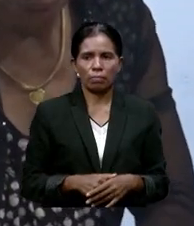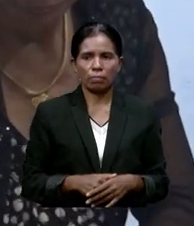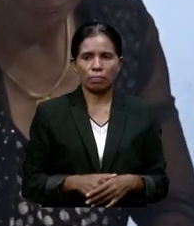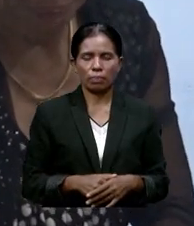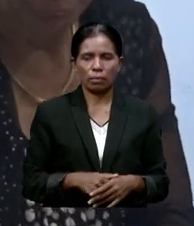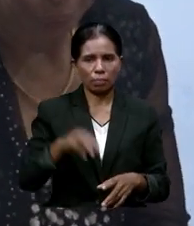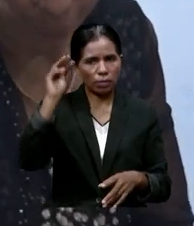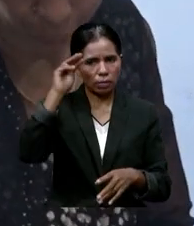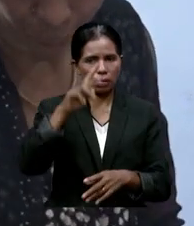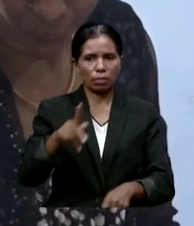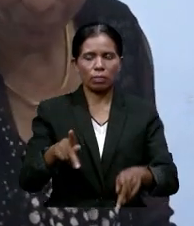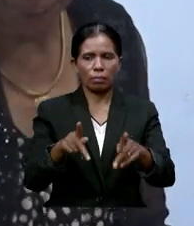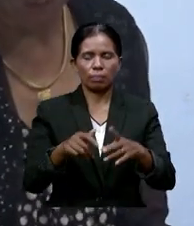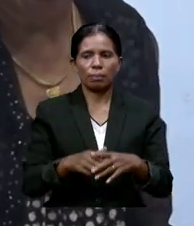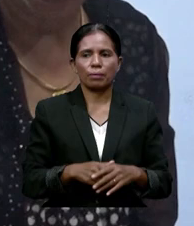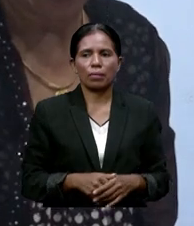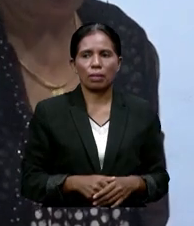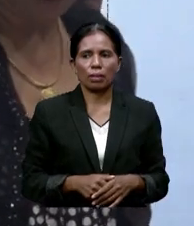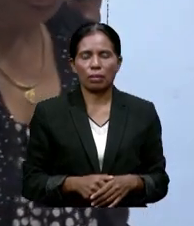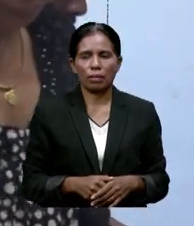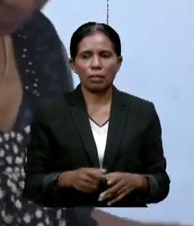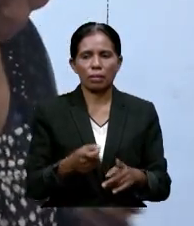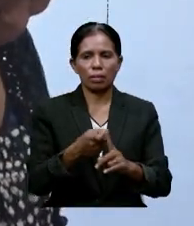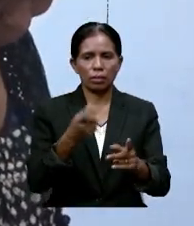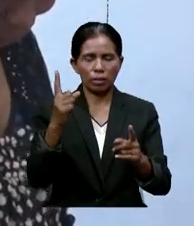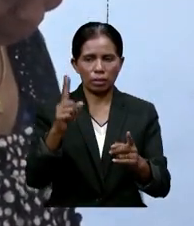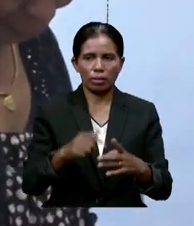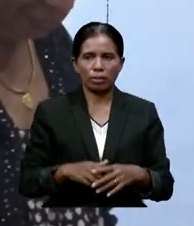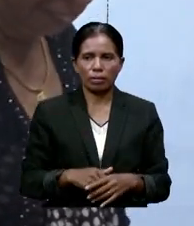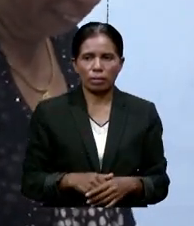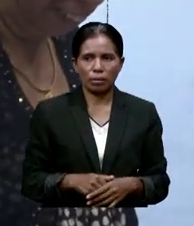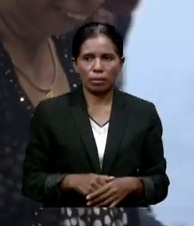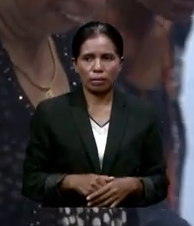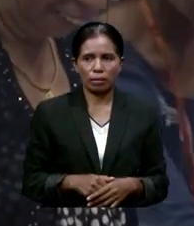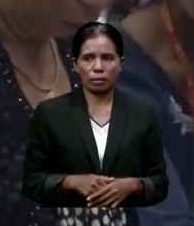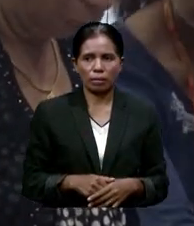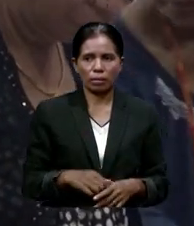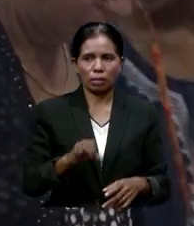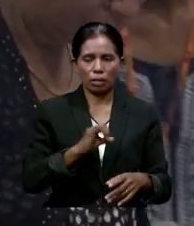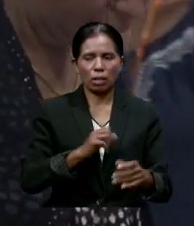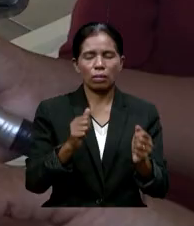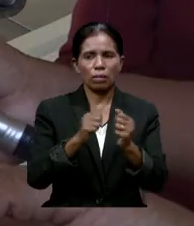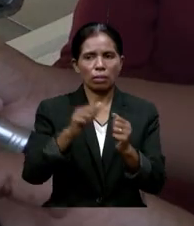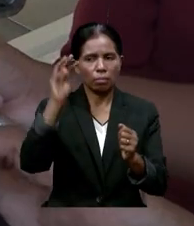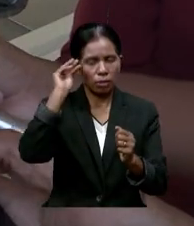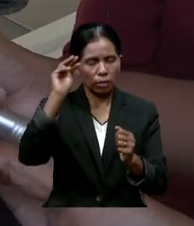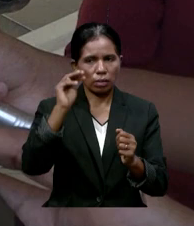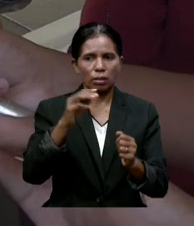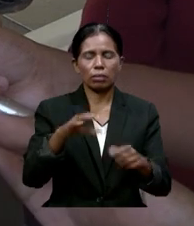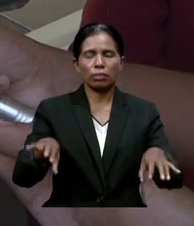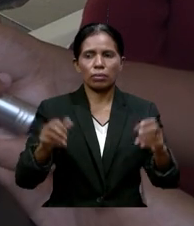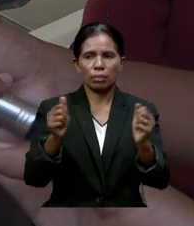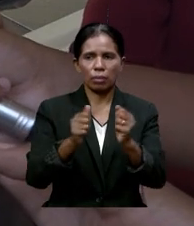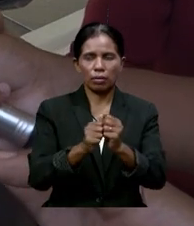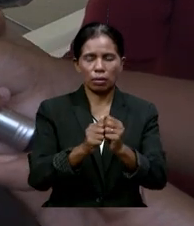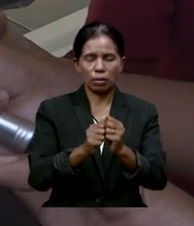Ministério Público. Neve ira ne parte ira. Hansa oin hau ho ministra, a tu recupera para lavar que